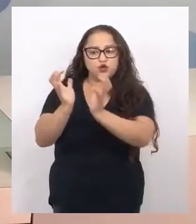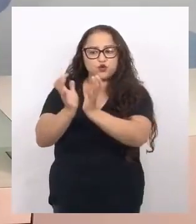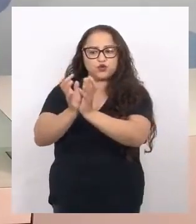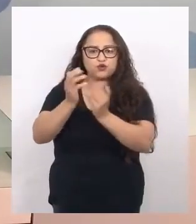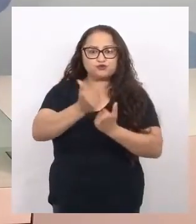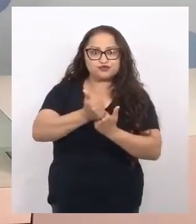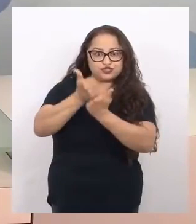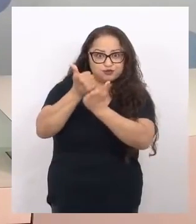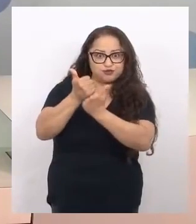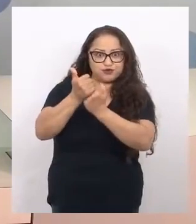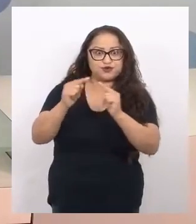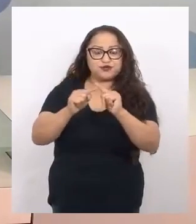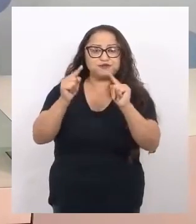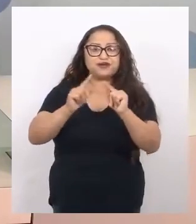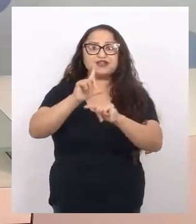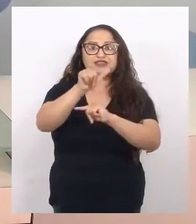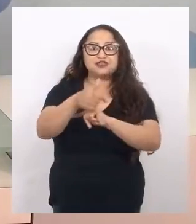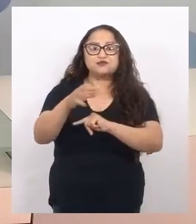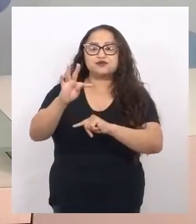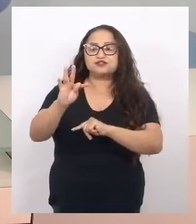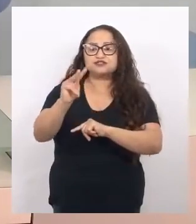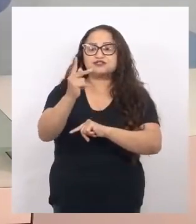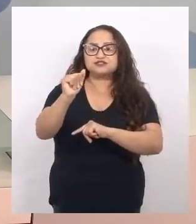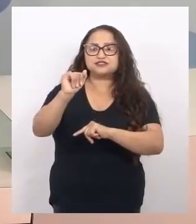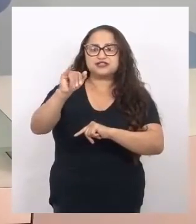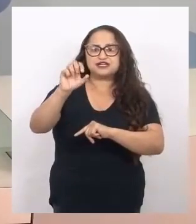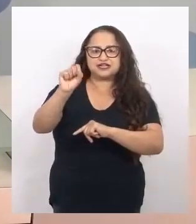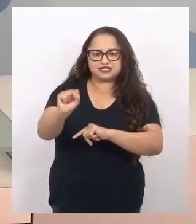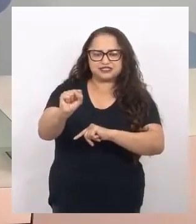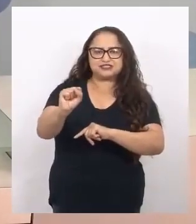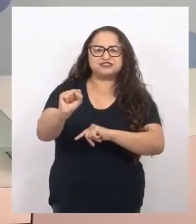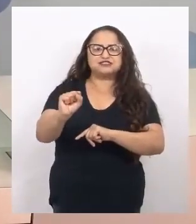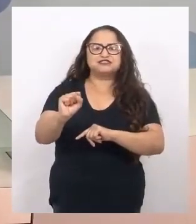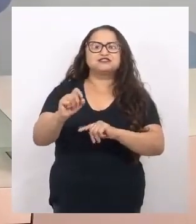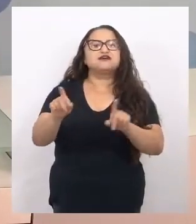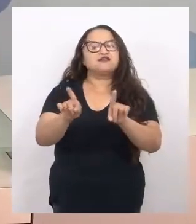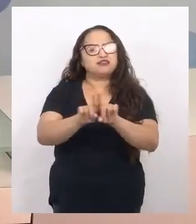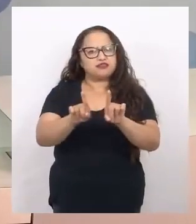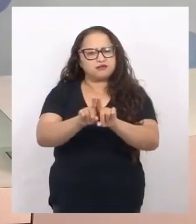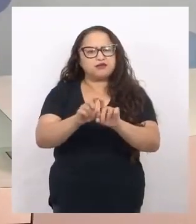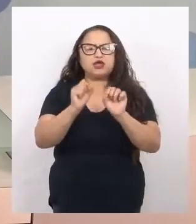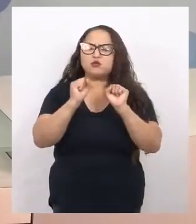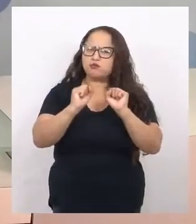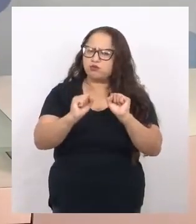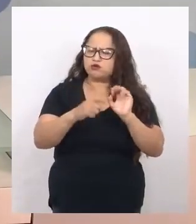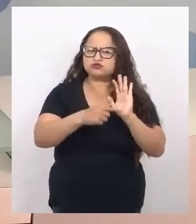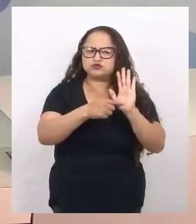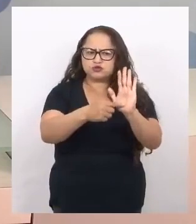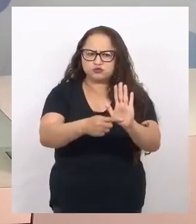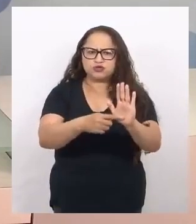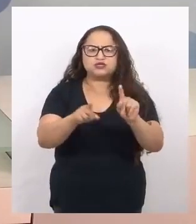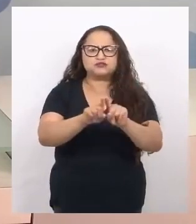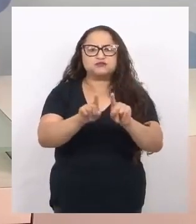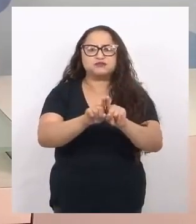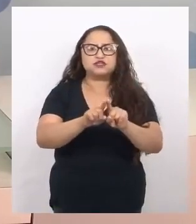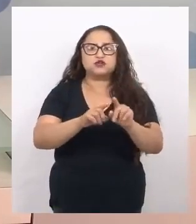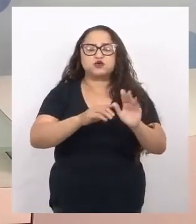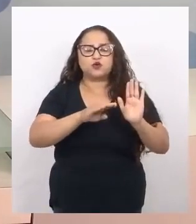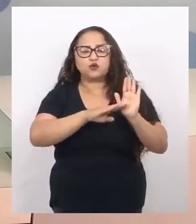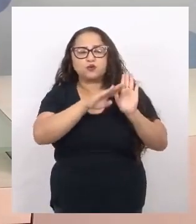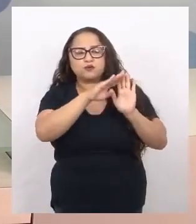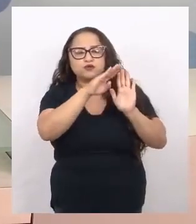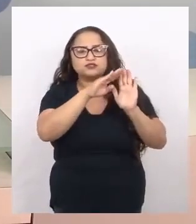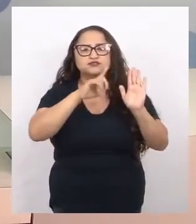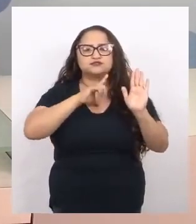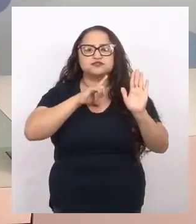mas depois a Thaís vai trocar, que hoje é diretora do CEMOV, que tem acompanhado vários processos, inclusive de atribuição, vai trocar de lugar